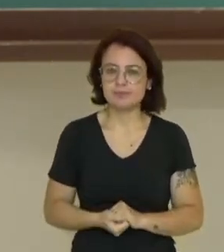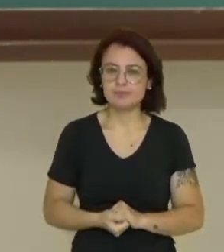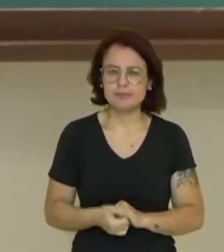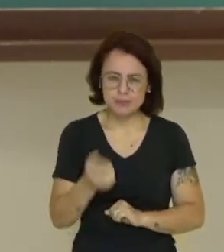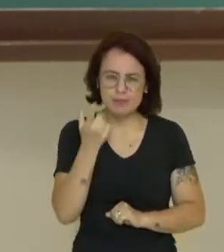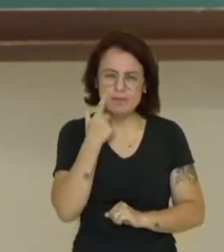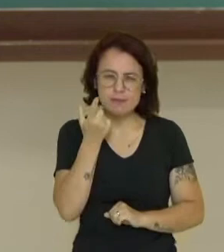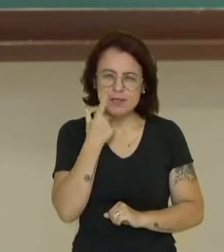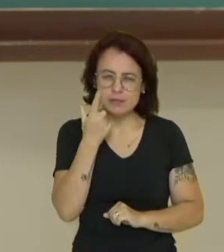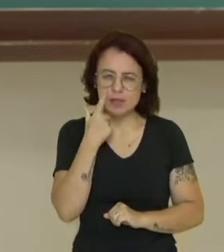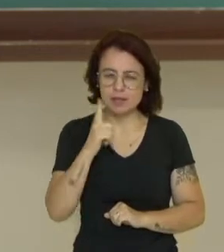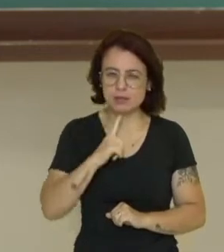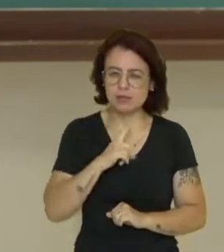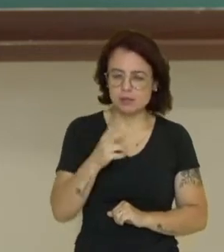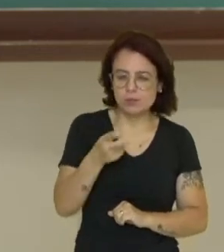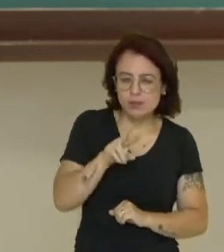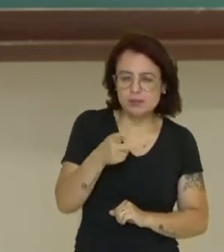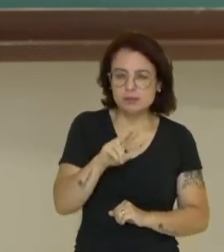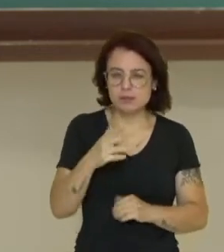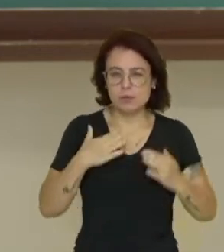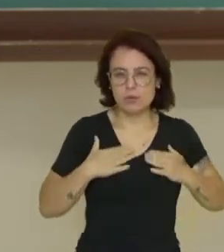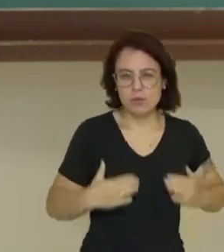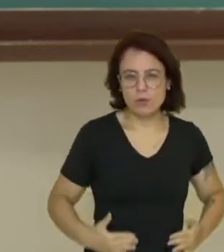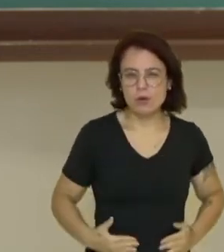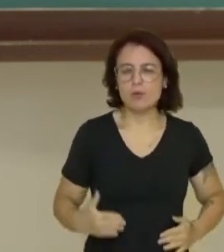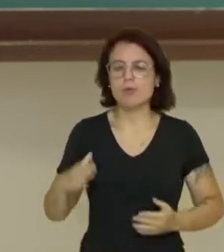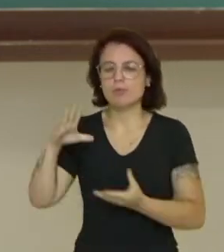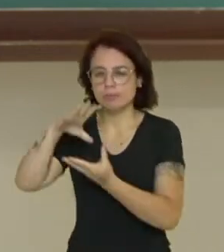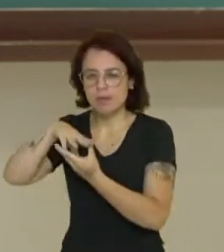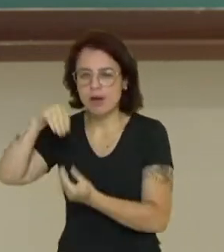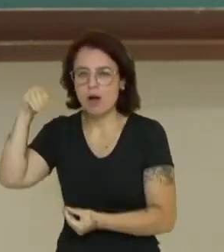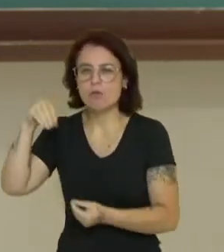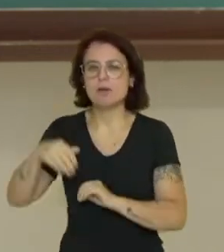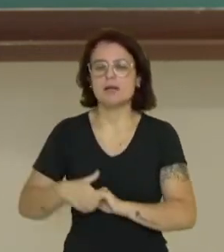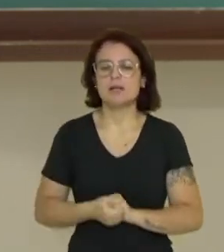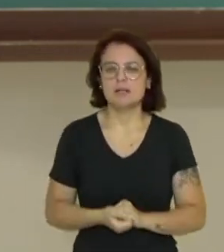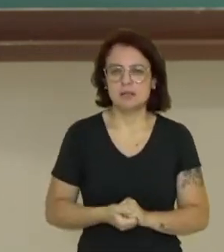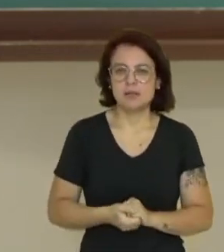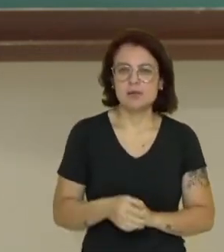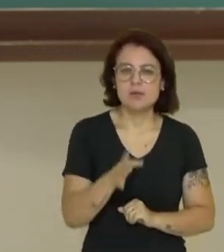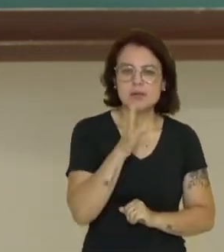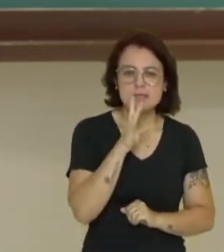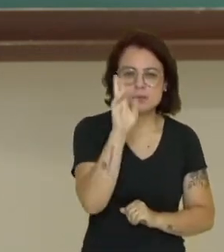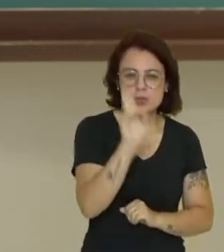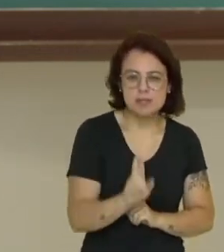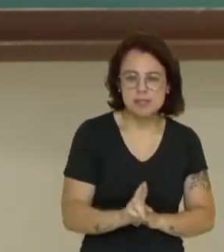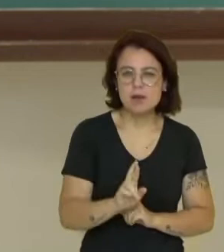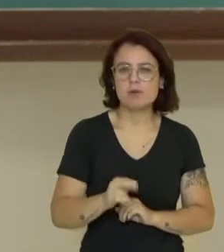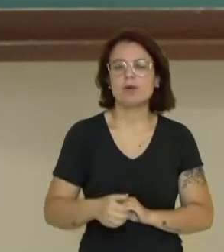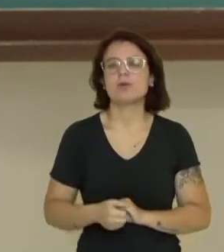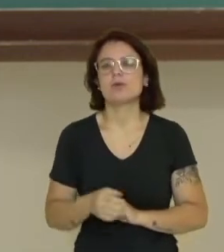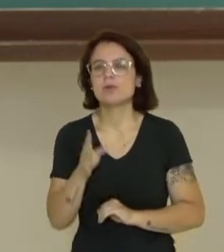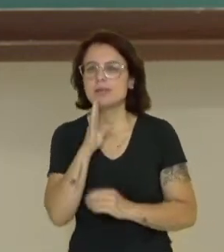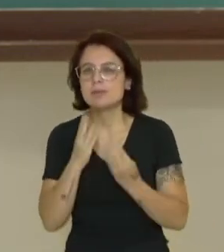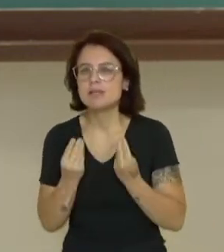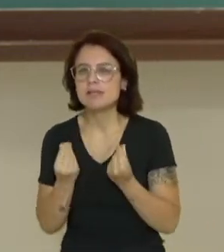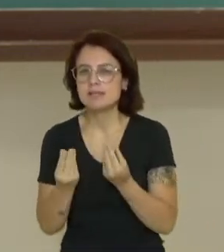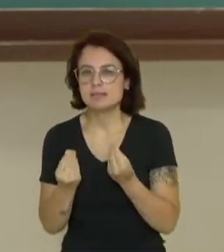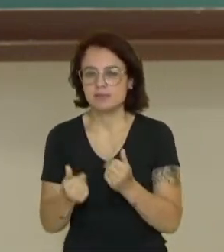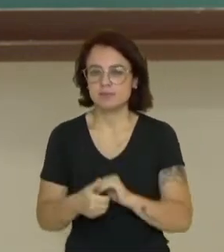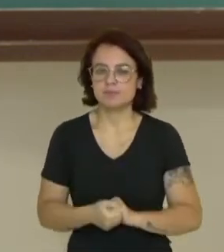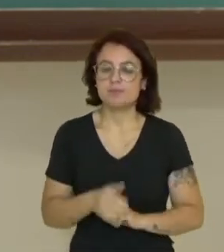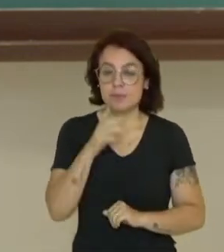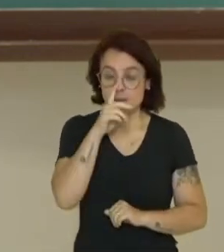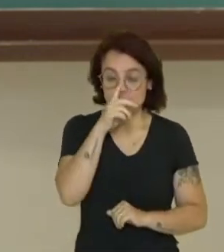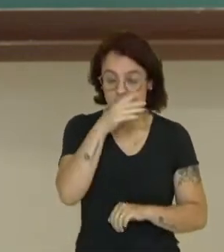corpo e alma, né? A dualidade entre o intelecto, o conhecimento racional e o conhecimento sensível. Quando eu estou falando